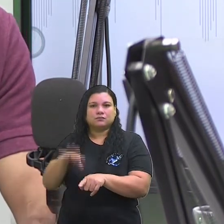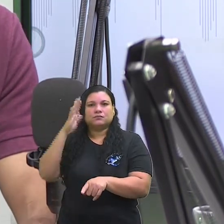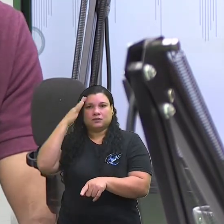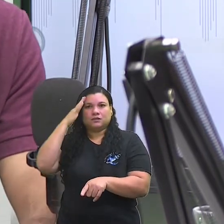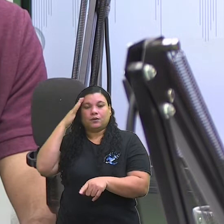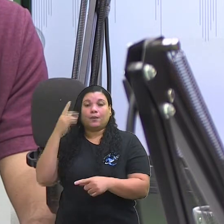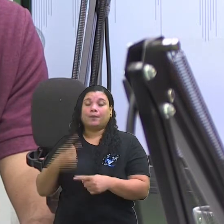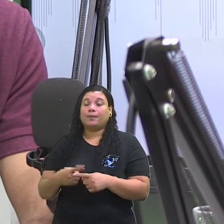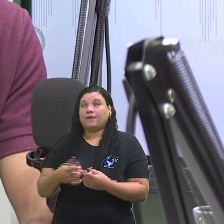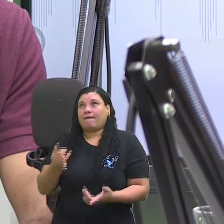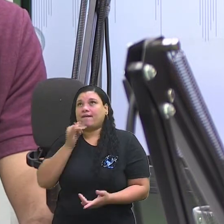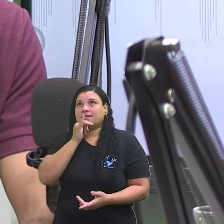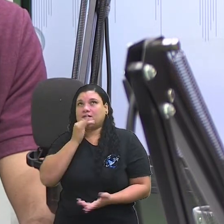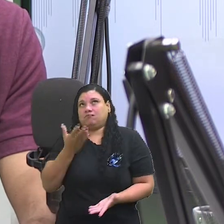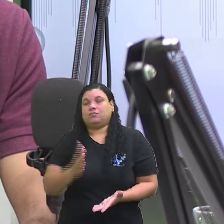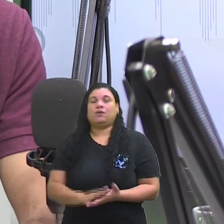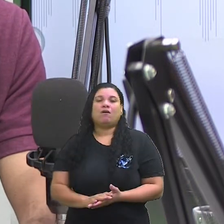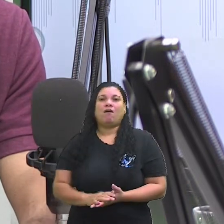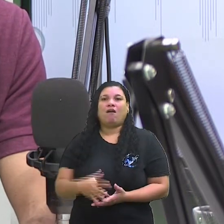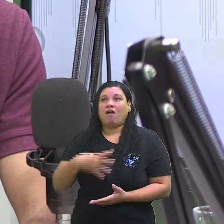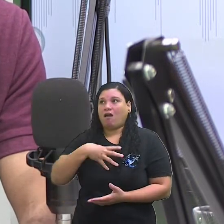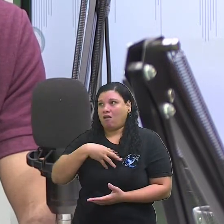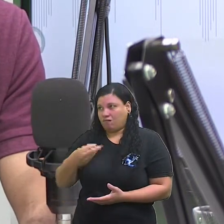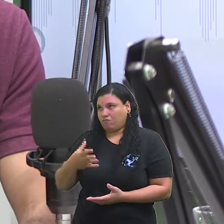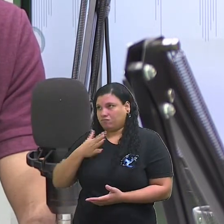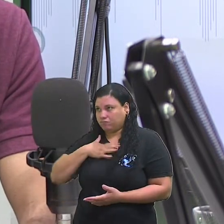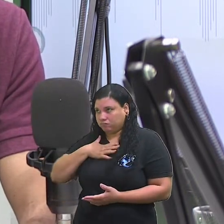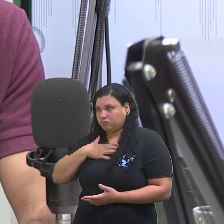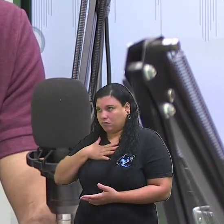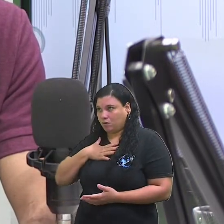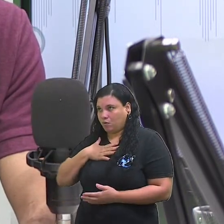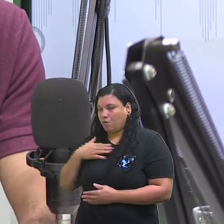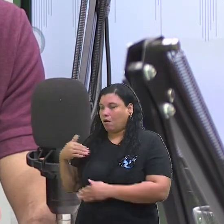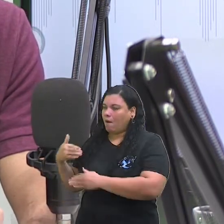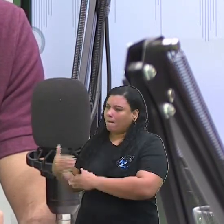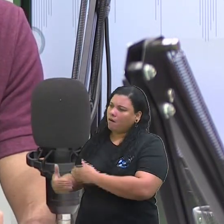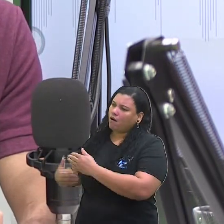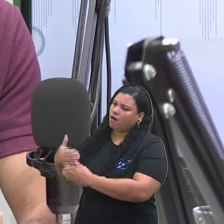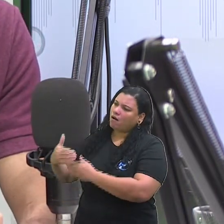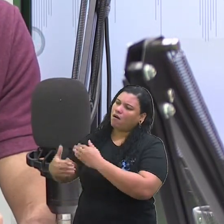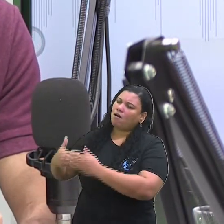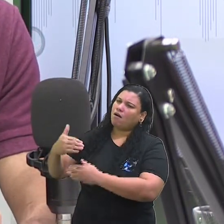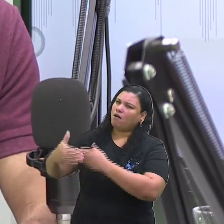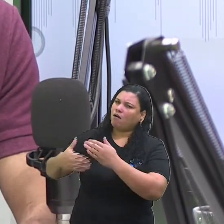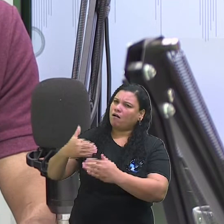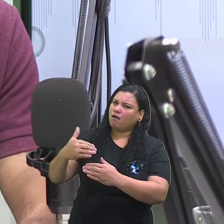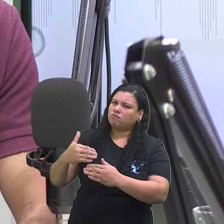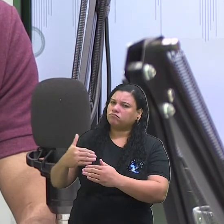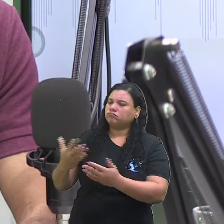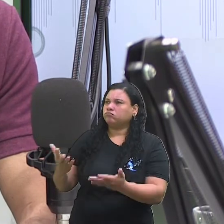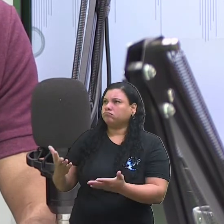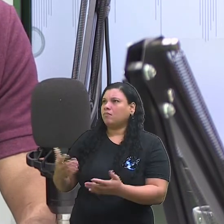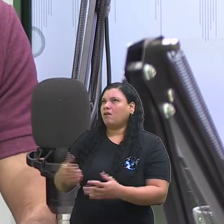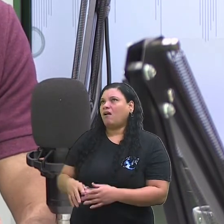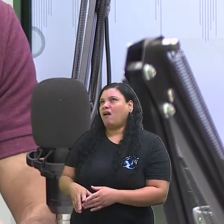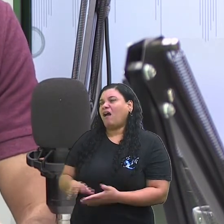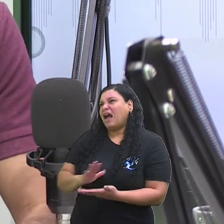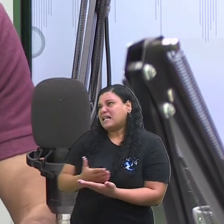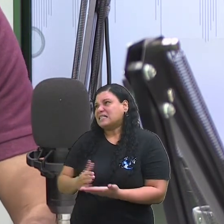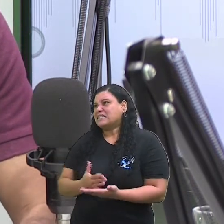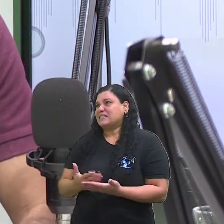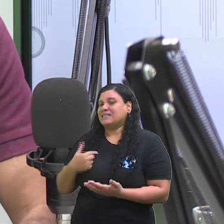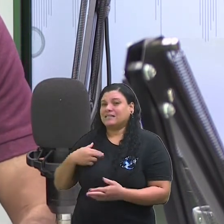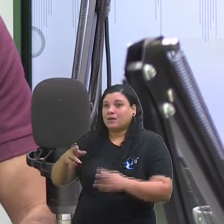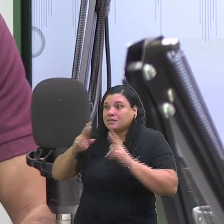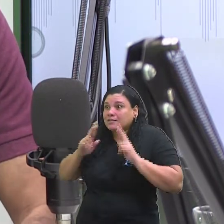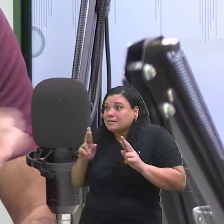não corresponderam às expectativas minhas em algumas oportunidades, assim como também eu não correspondi às expectativas delas em algumas oportunidades, porque eu